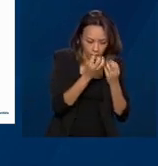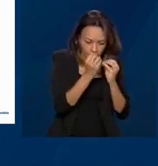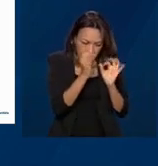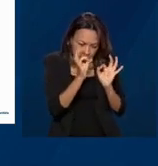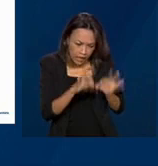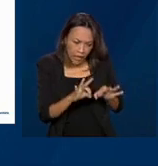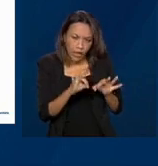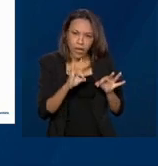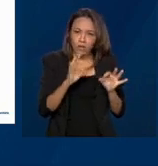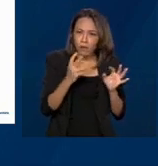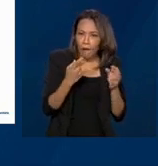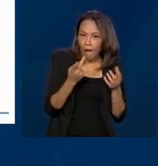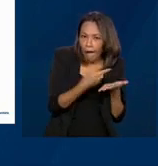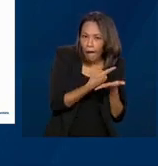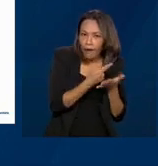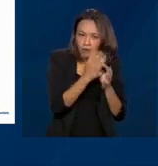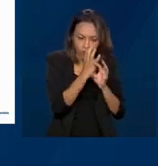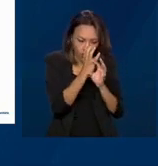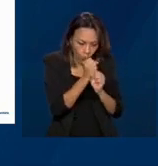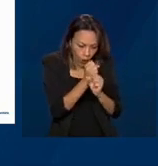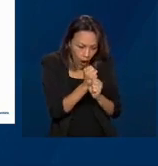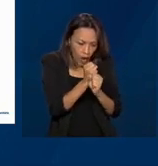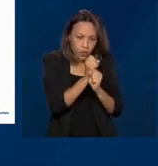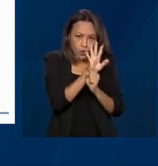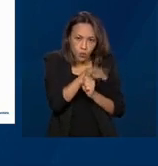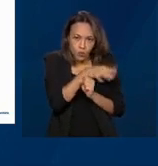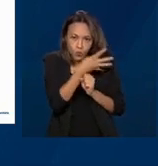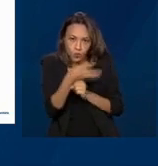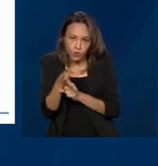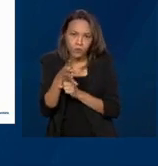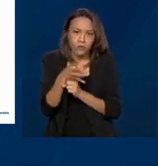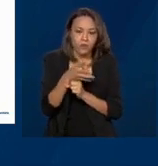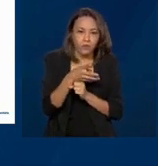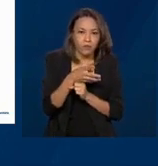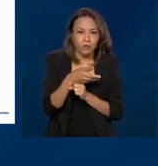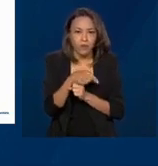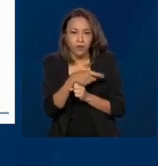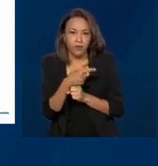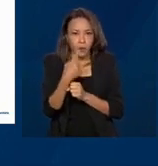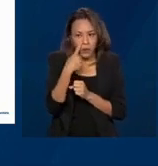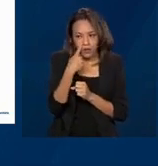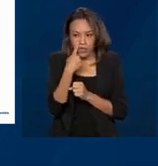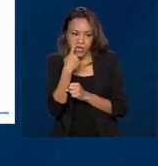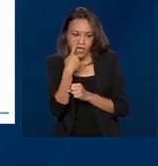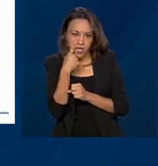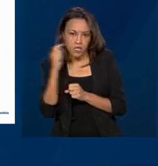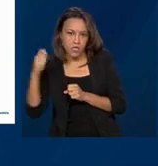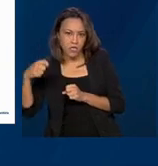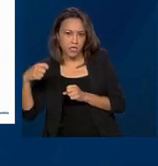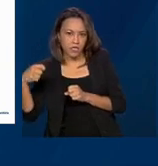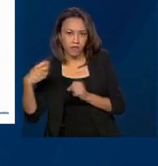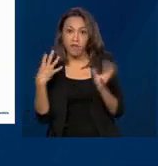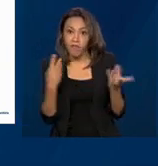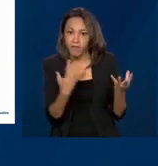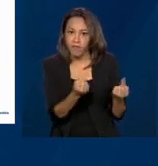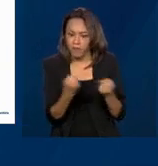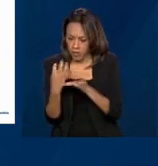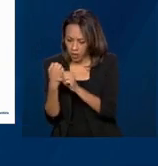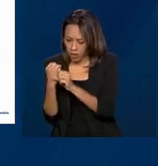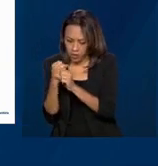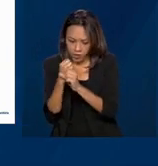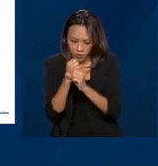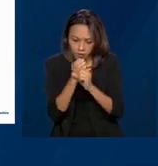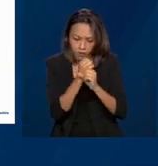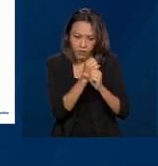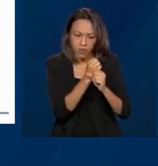errado, ficou uma situação assim meio que de bolsa de apostas, né? Todo mundo calculando os resultados